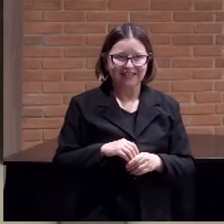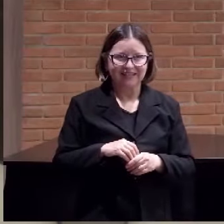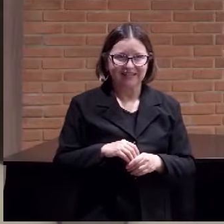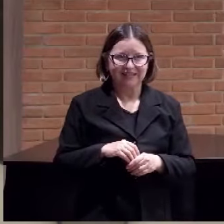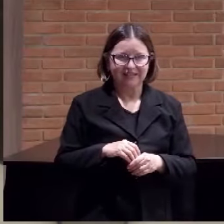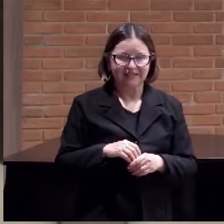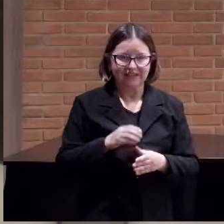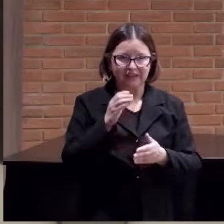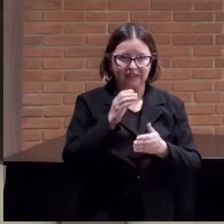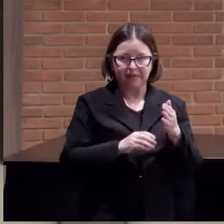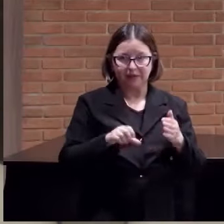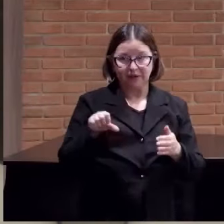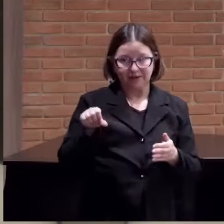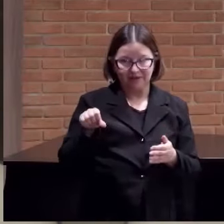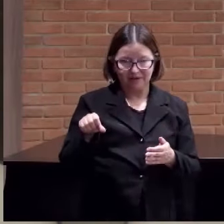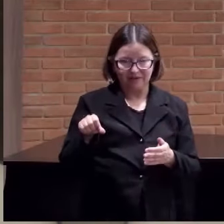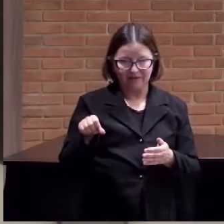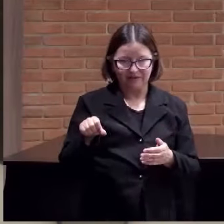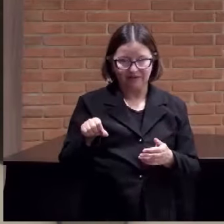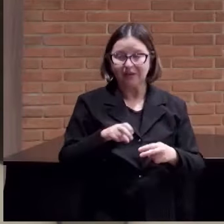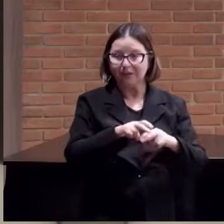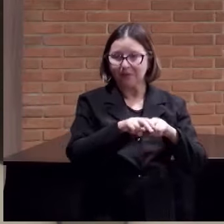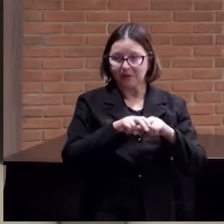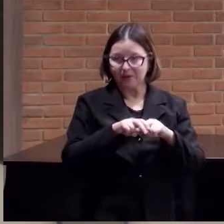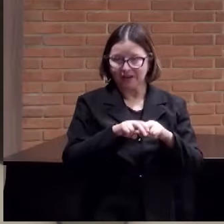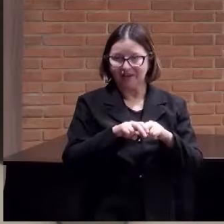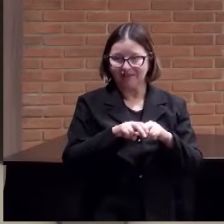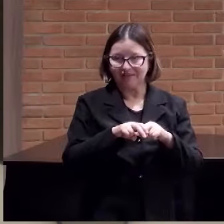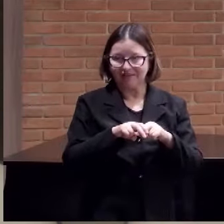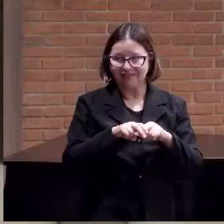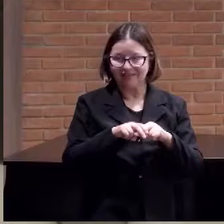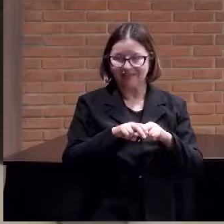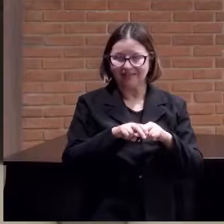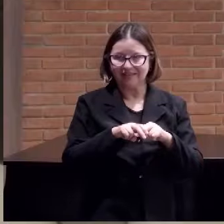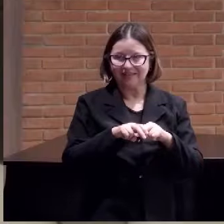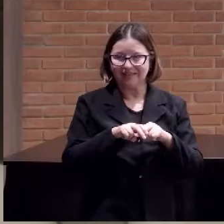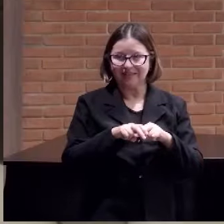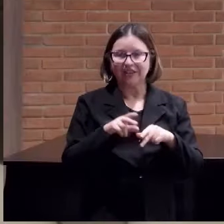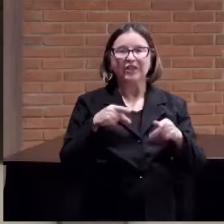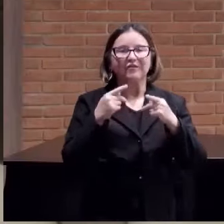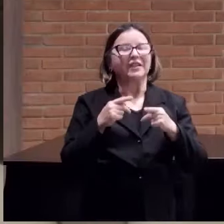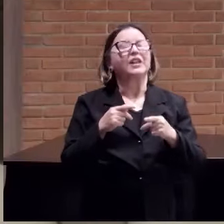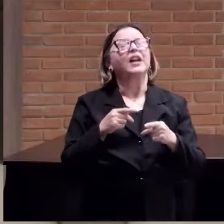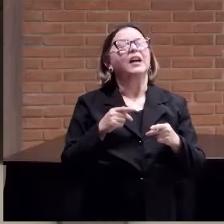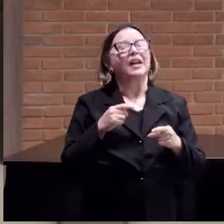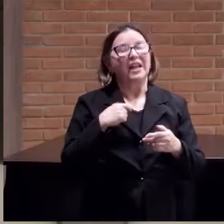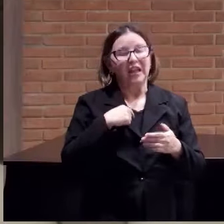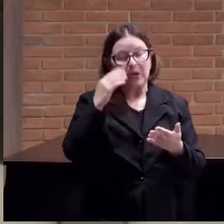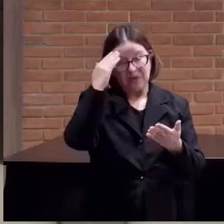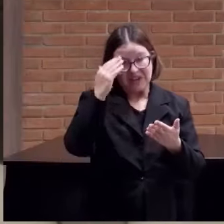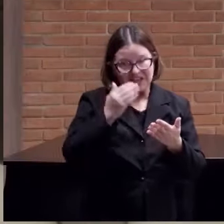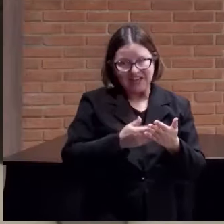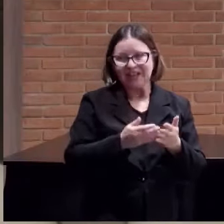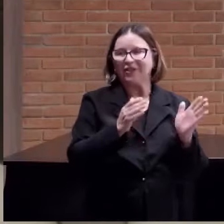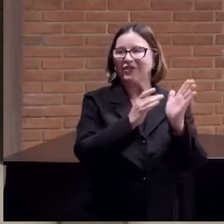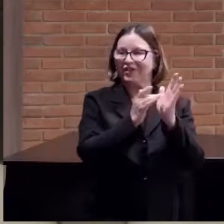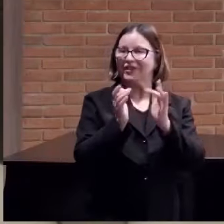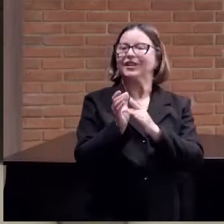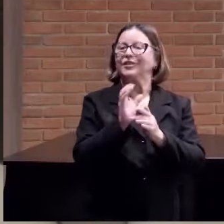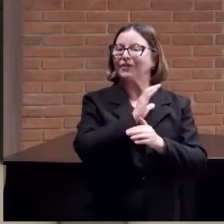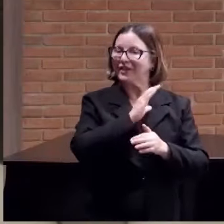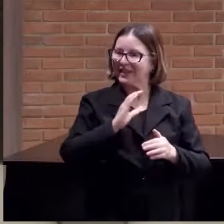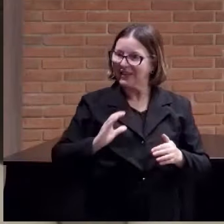no capítulo 9, que é por causa de dizer que Jesus é o Cristo. Dizer que Jesus